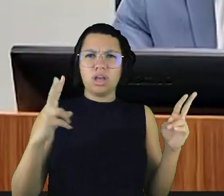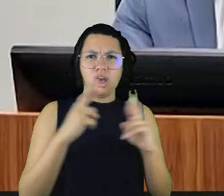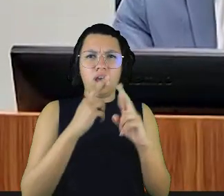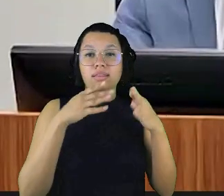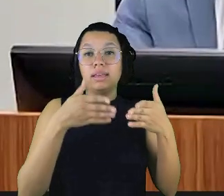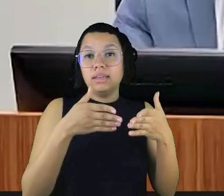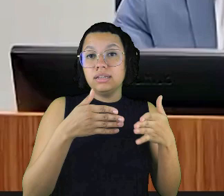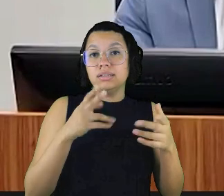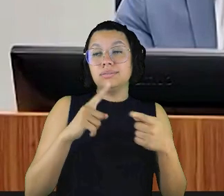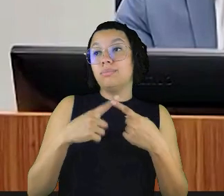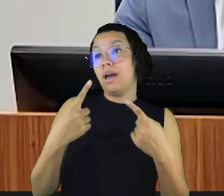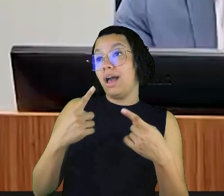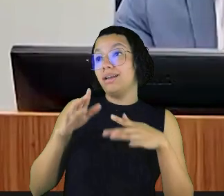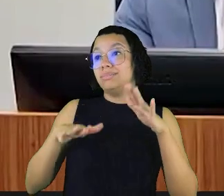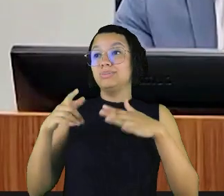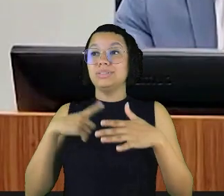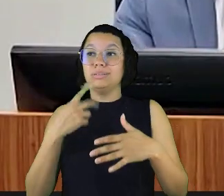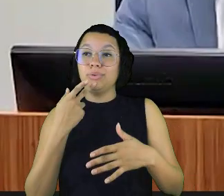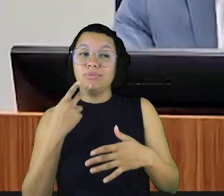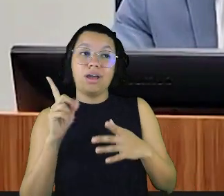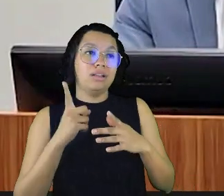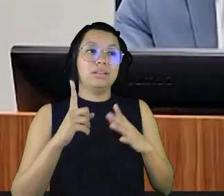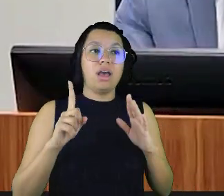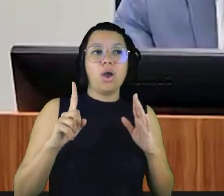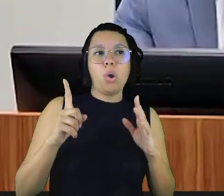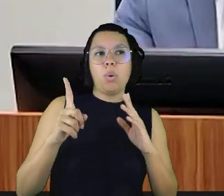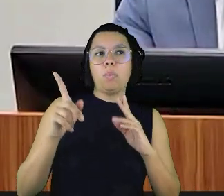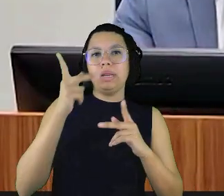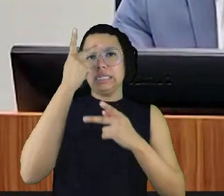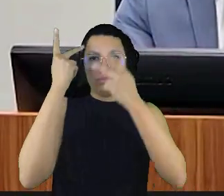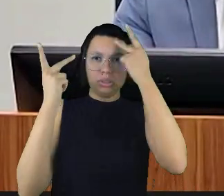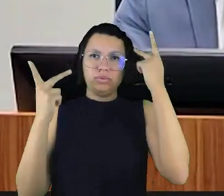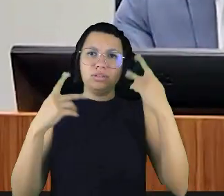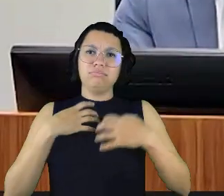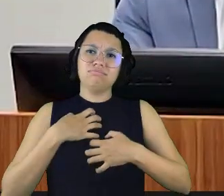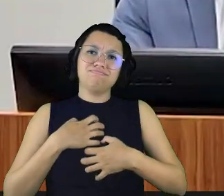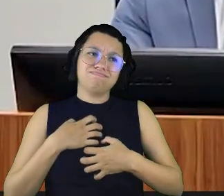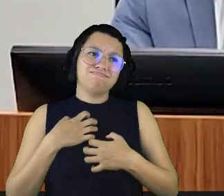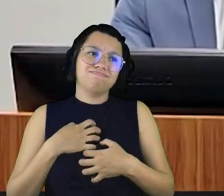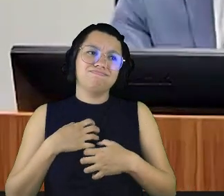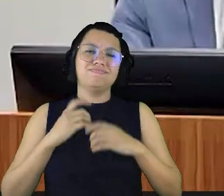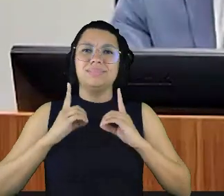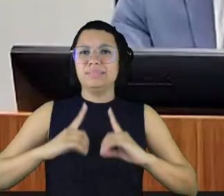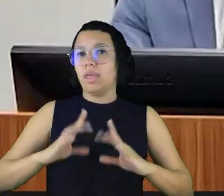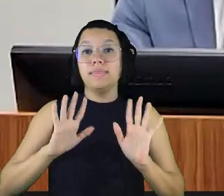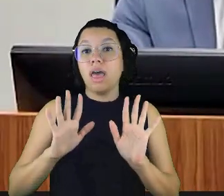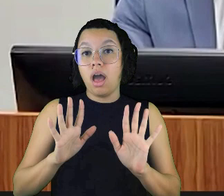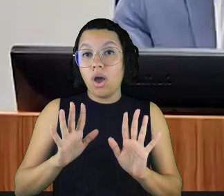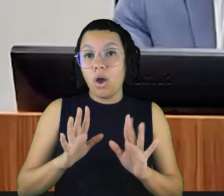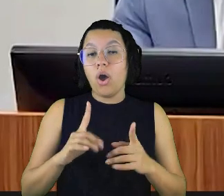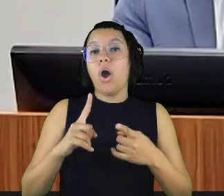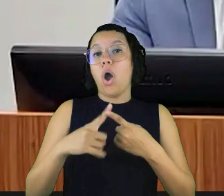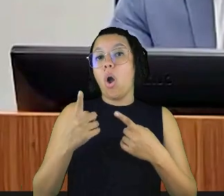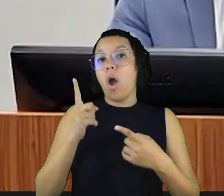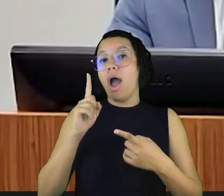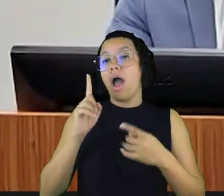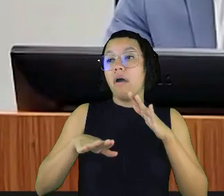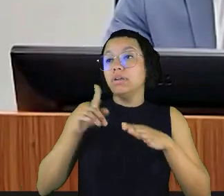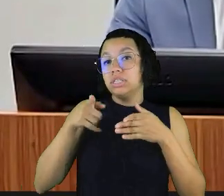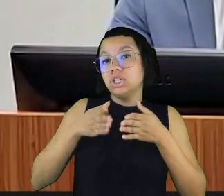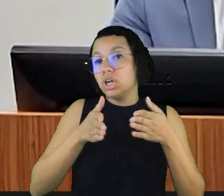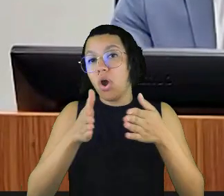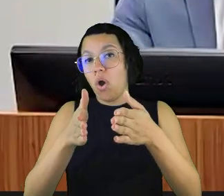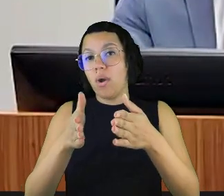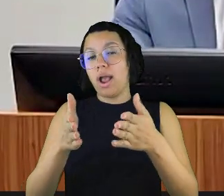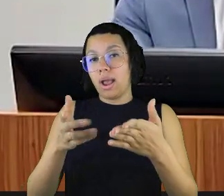tempo eu falo isso não para que ninguém fique deprimido, mas talvez até esse seja o caminho natural para a gente ganhar